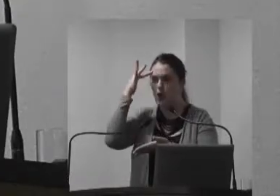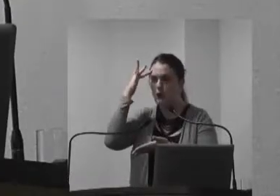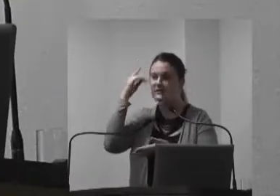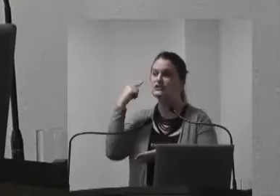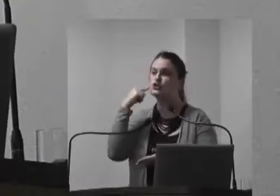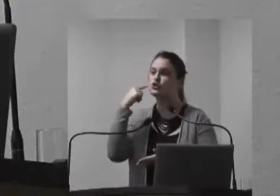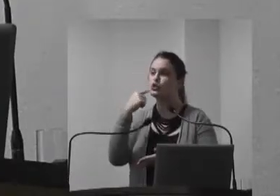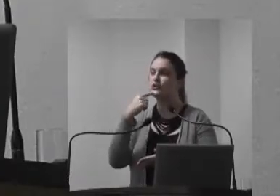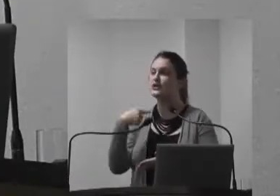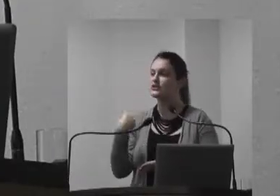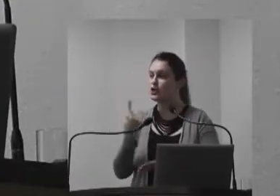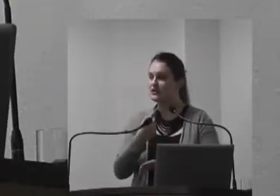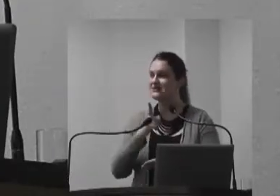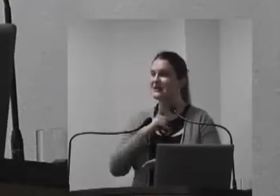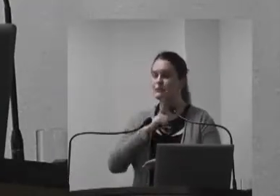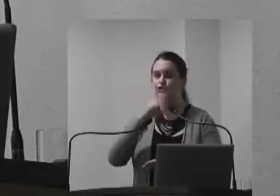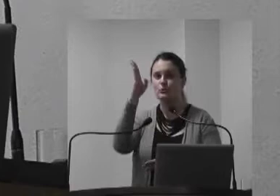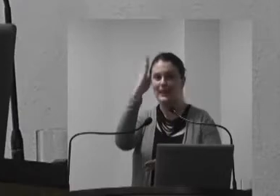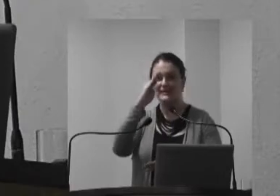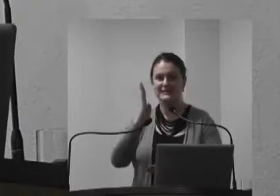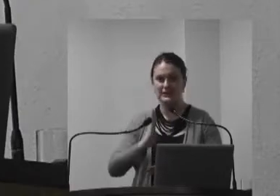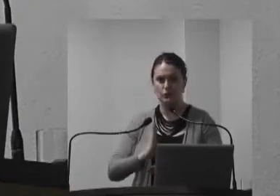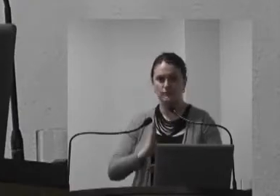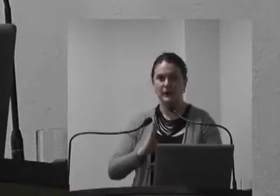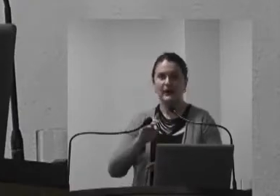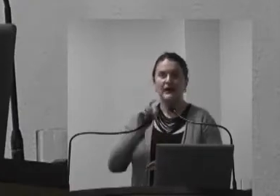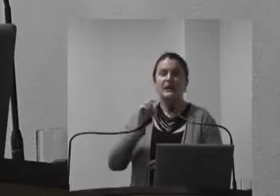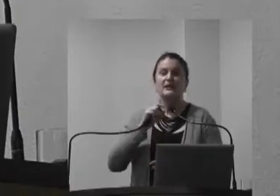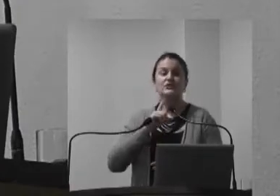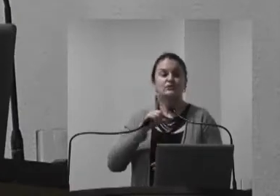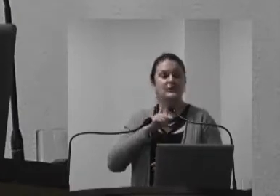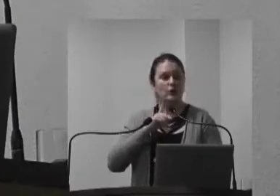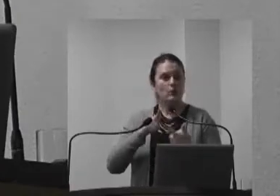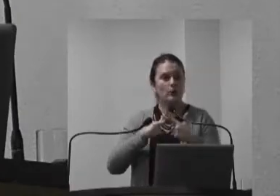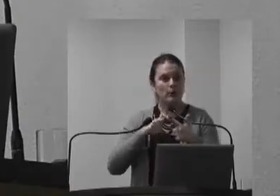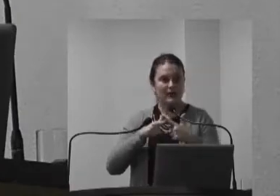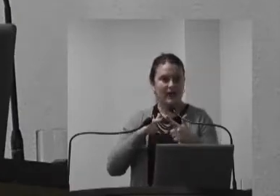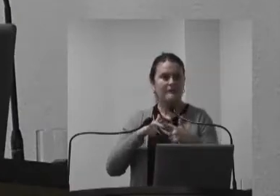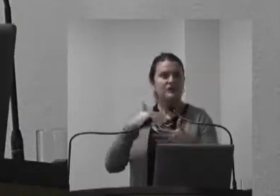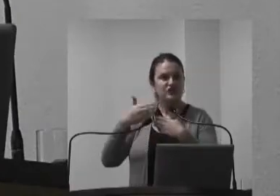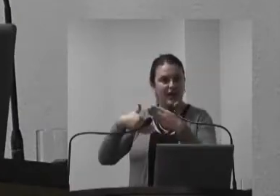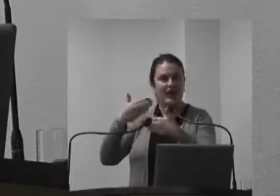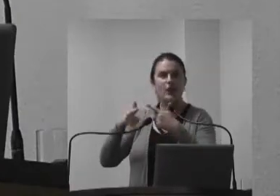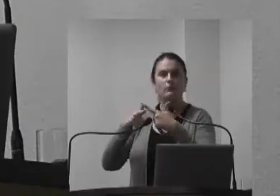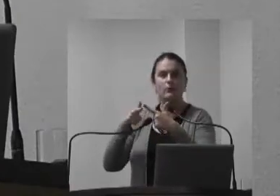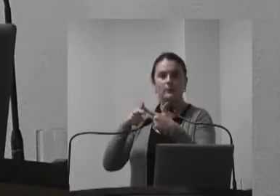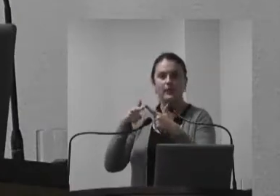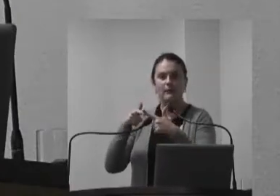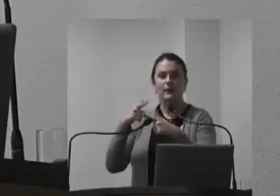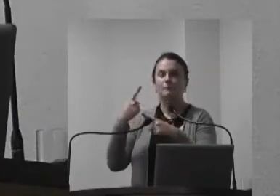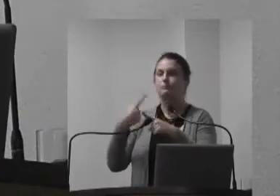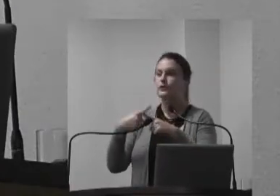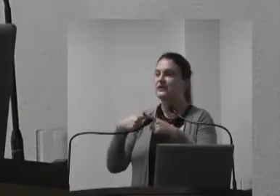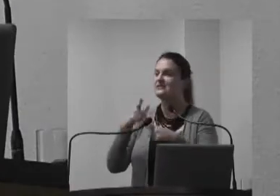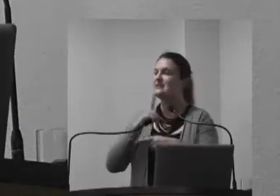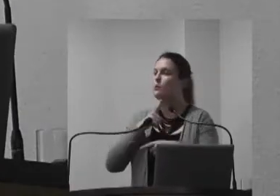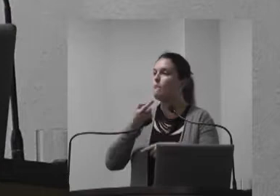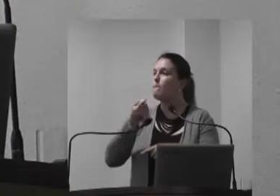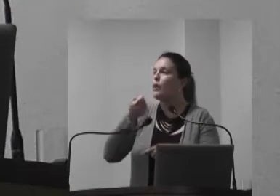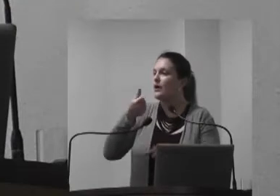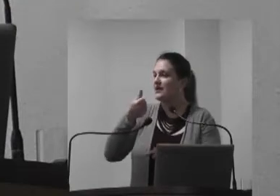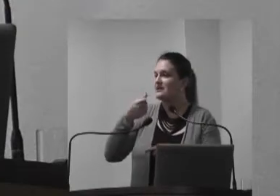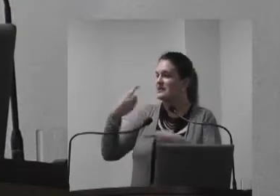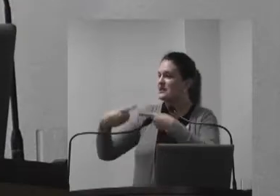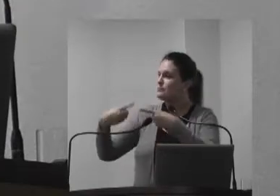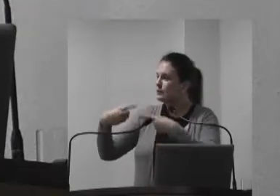quantas pessoas surdas nós temos no Brasil. Isso tem um problema, gera um problema, porque